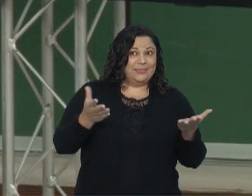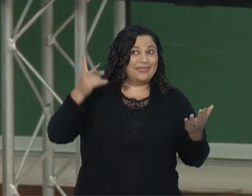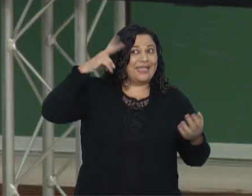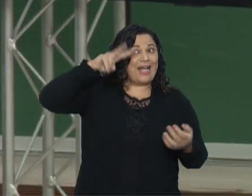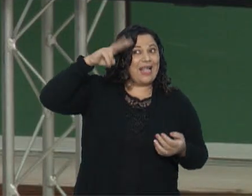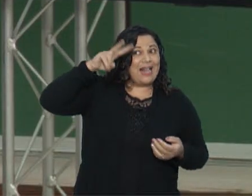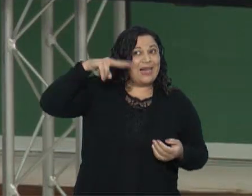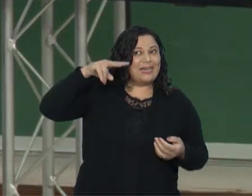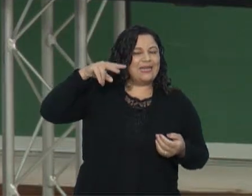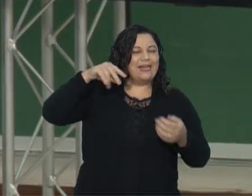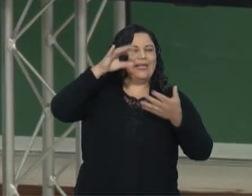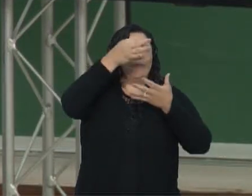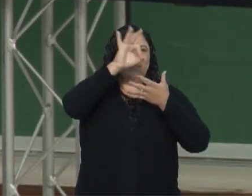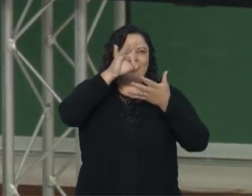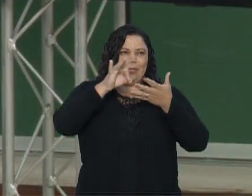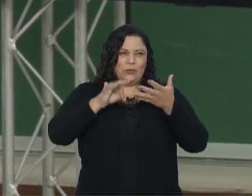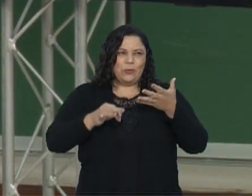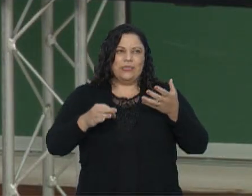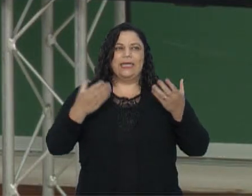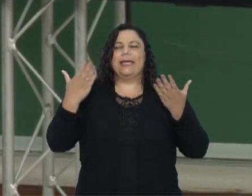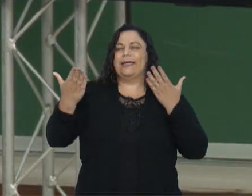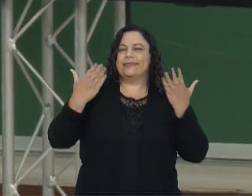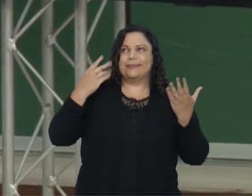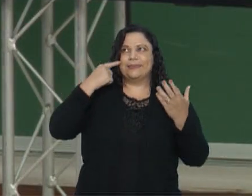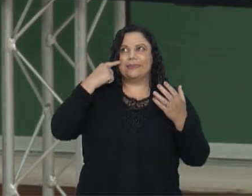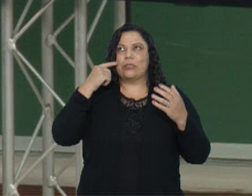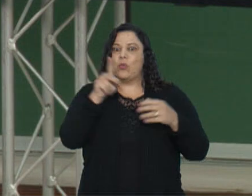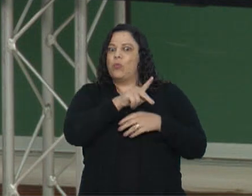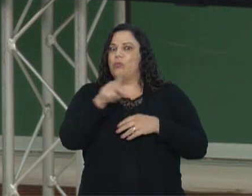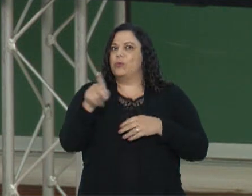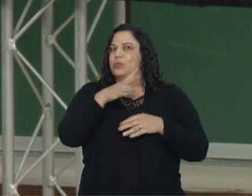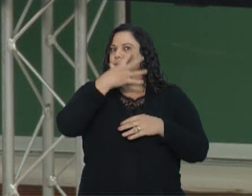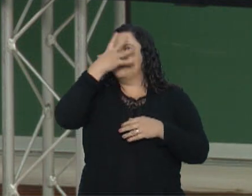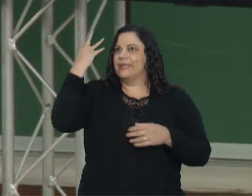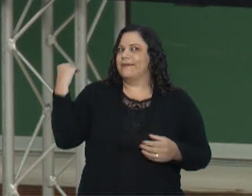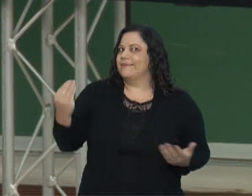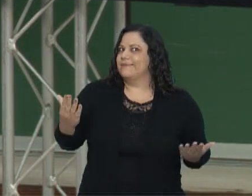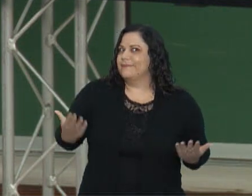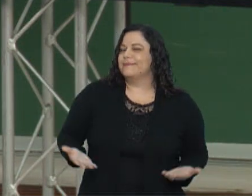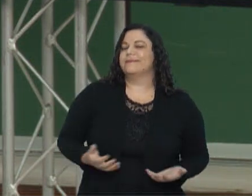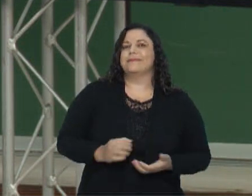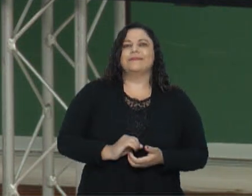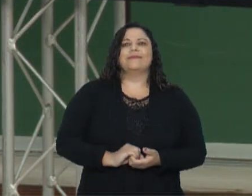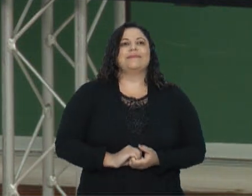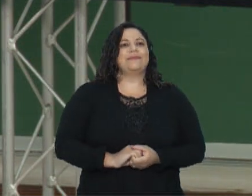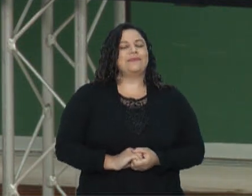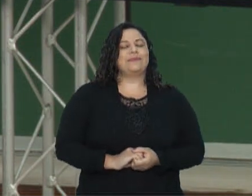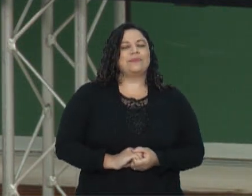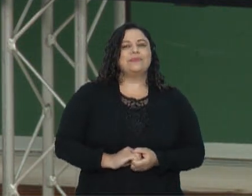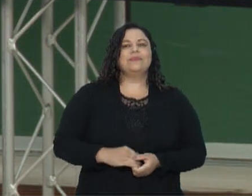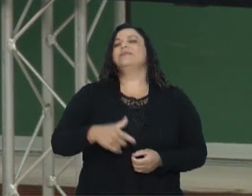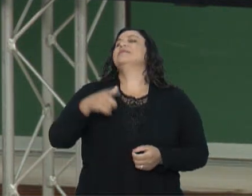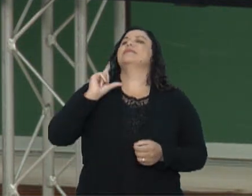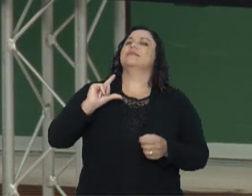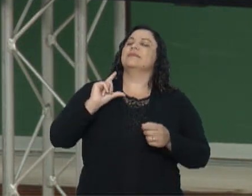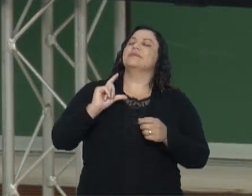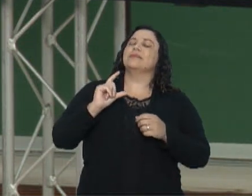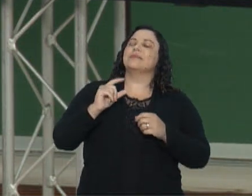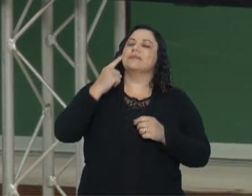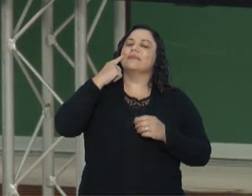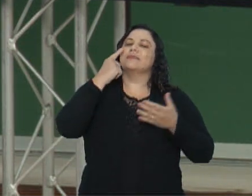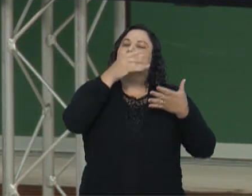Lembro aqui a nossa correção. Olha só, o professor já estava esquecendo um pouquinho aí com vocês. Antes de avançarmos, a